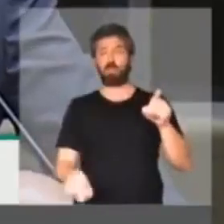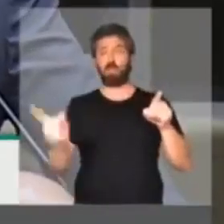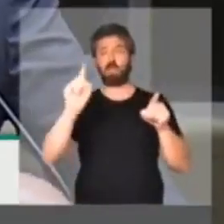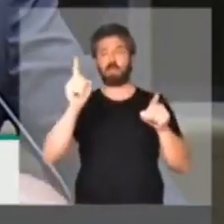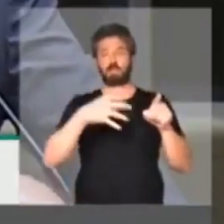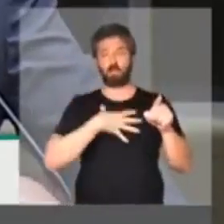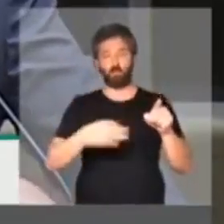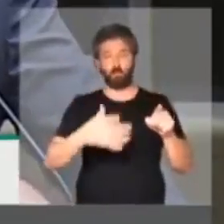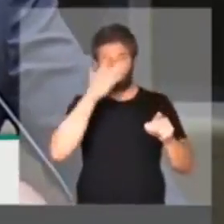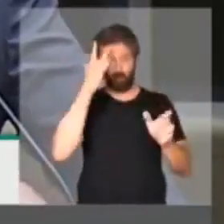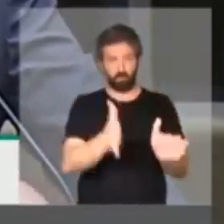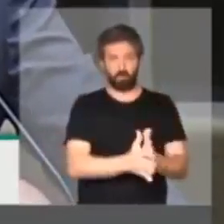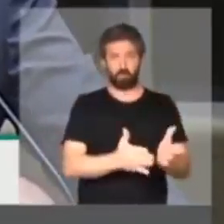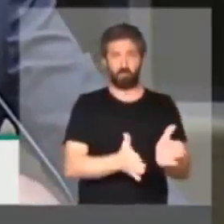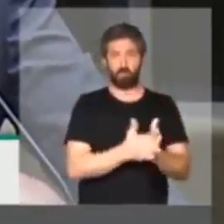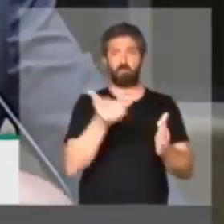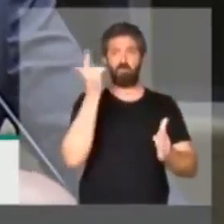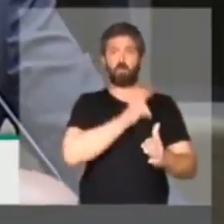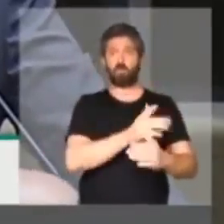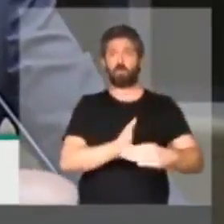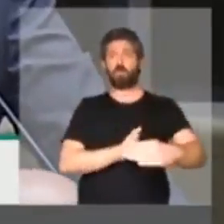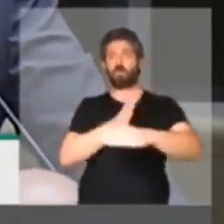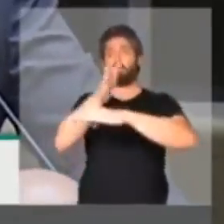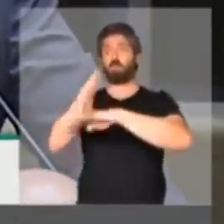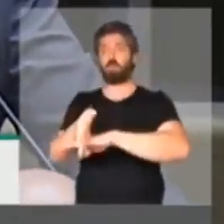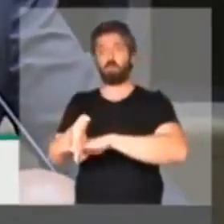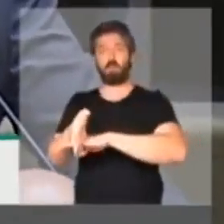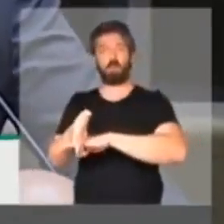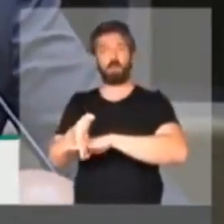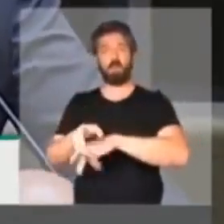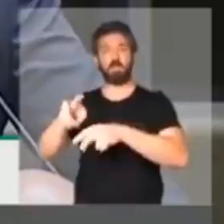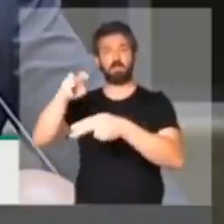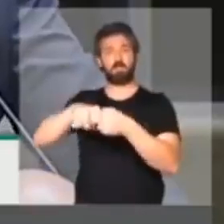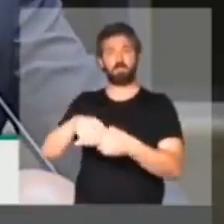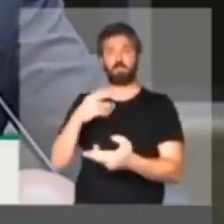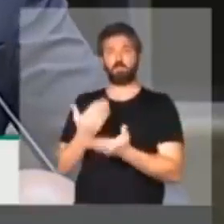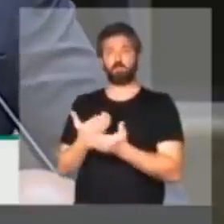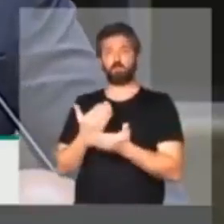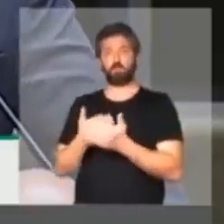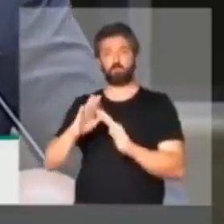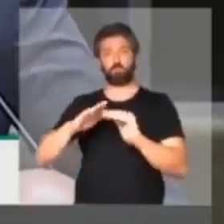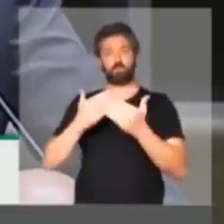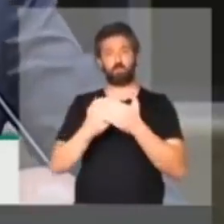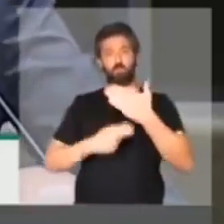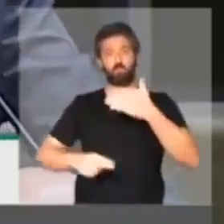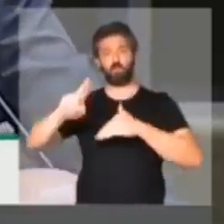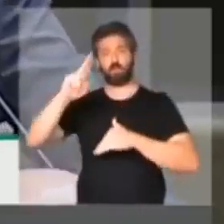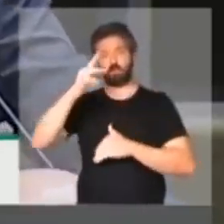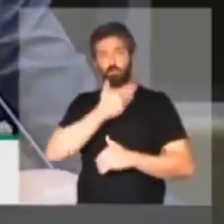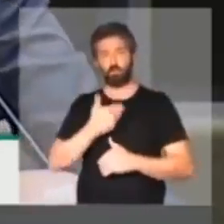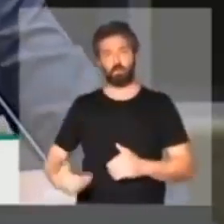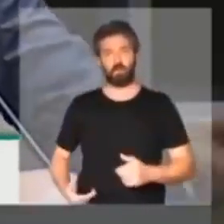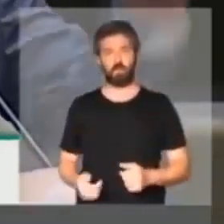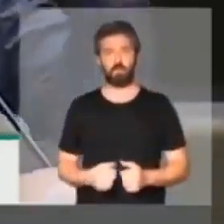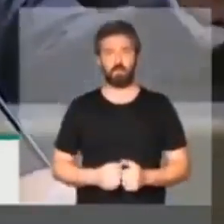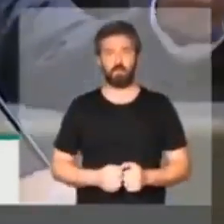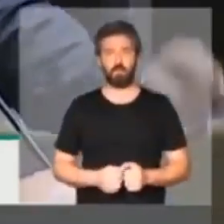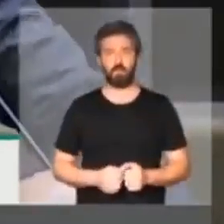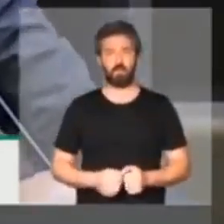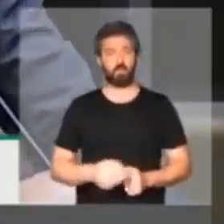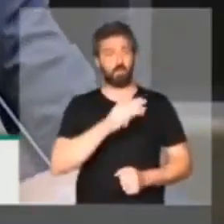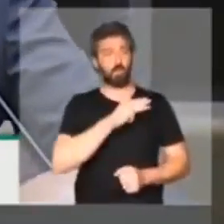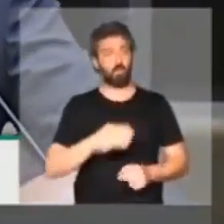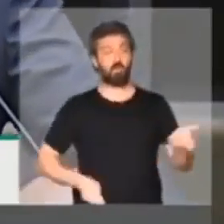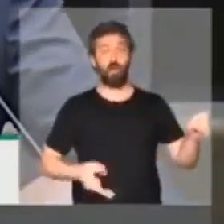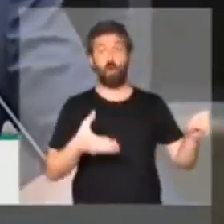filhos dos trabalhadores e trabalhadoras pudessem estar sentados nos bancos das universidades. O ministro